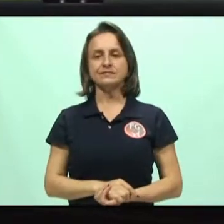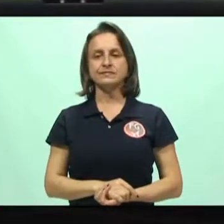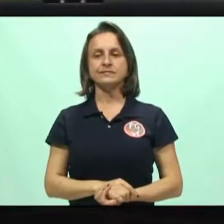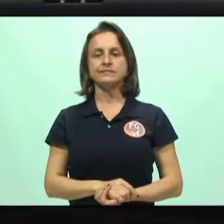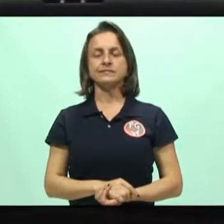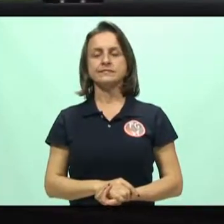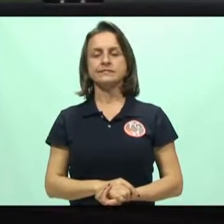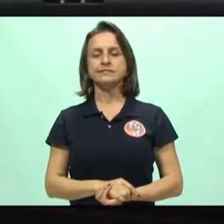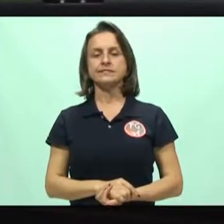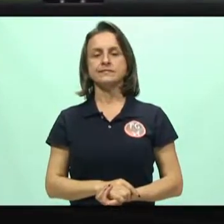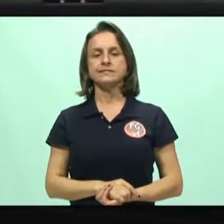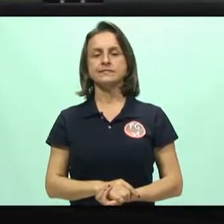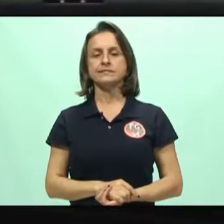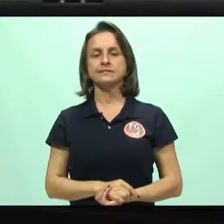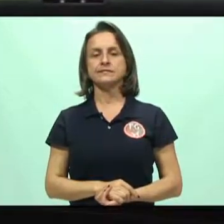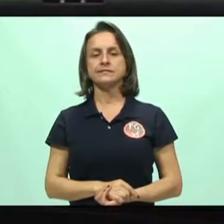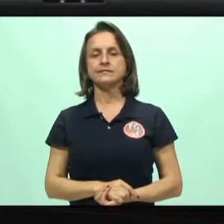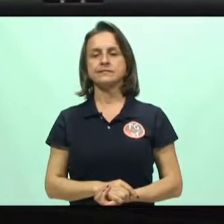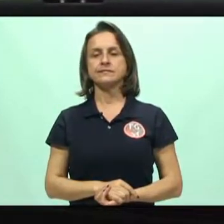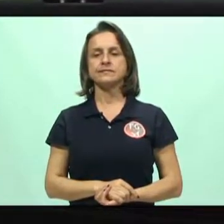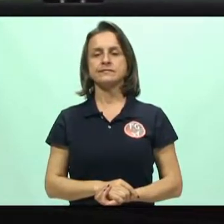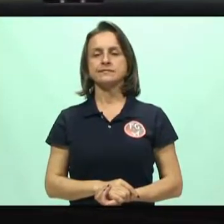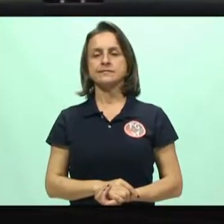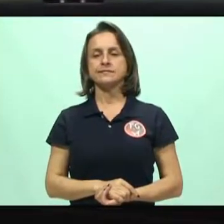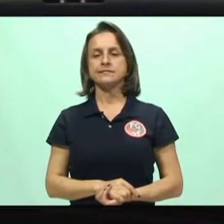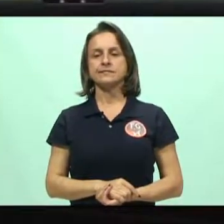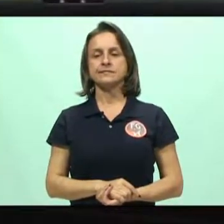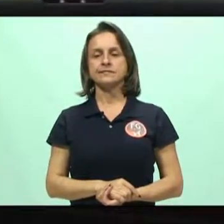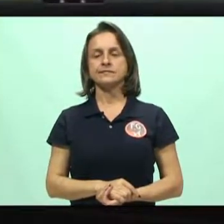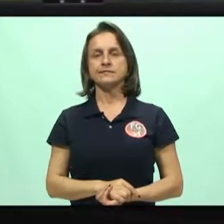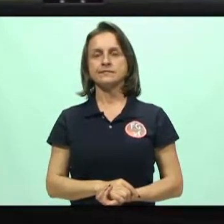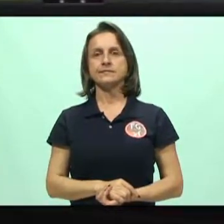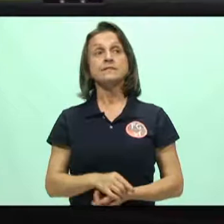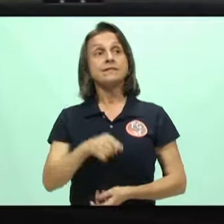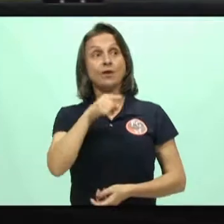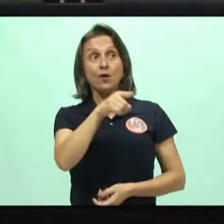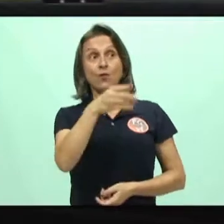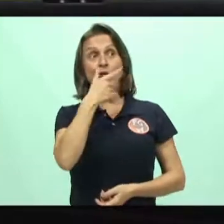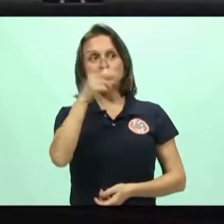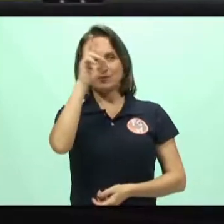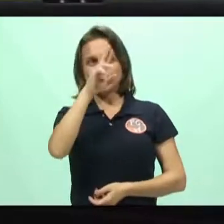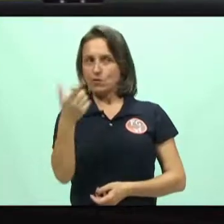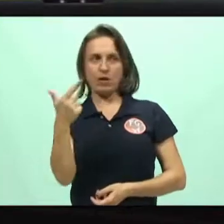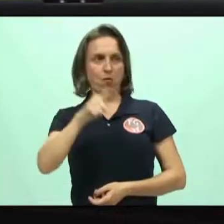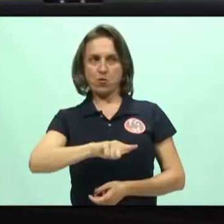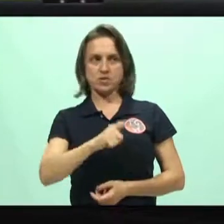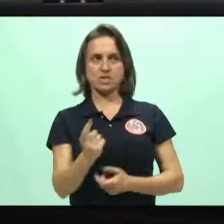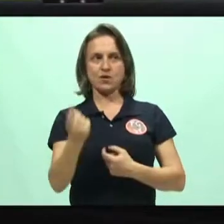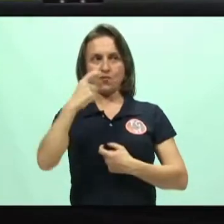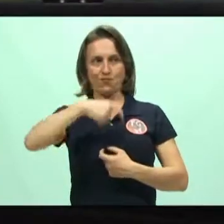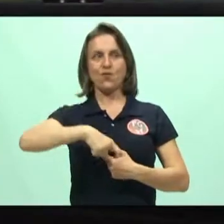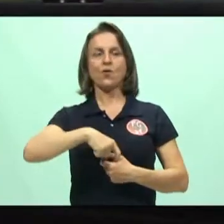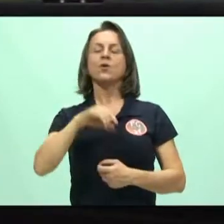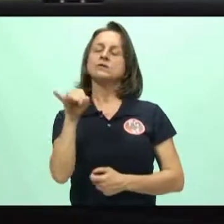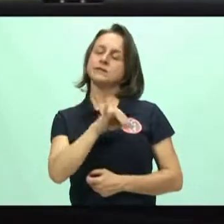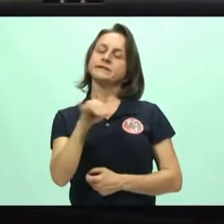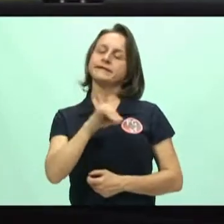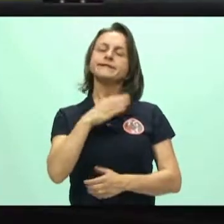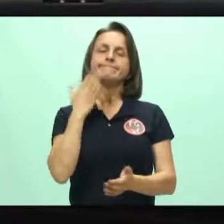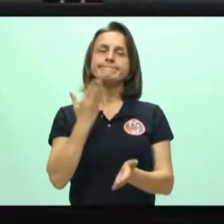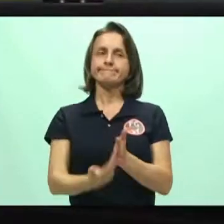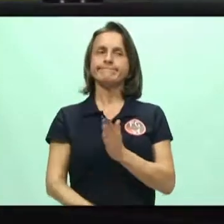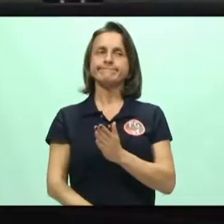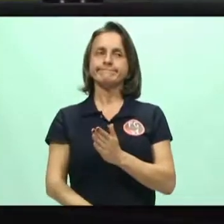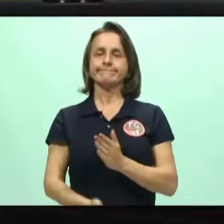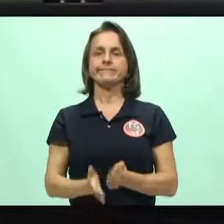o senhor Quando o senhor não conseguiu a sua reeleição é Itajaí perdeu e perdeu muito